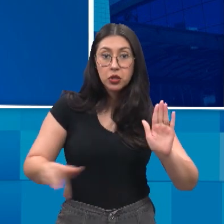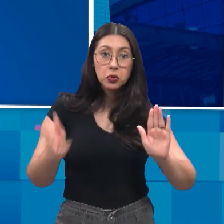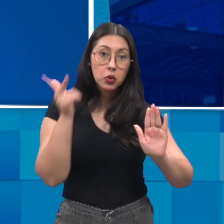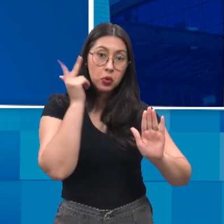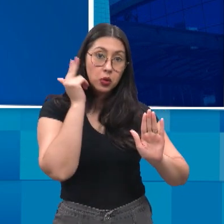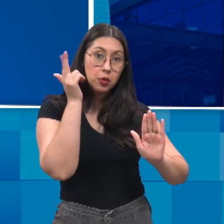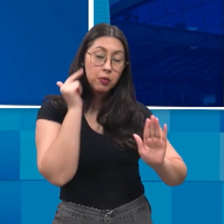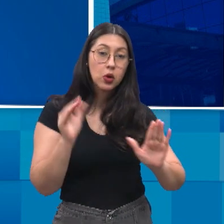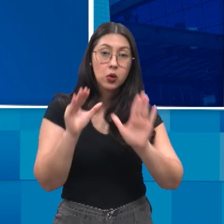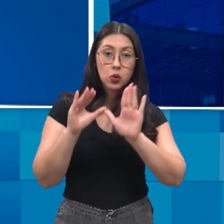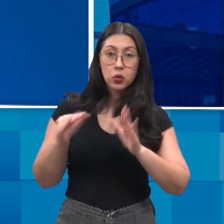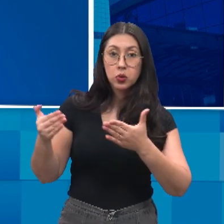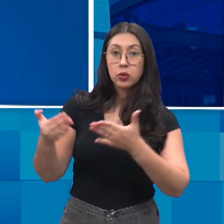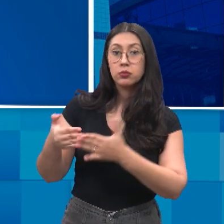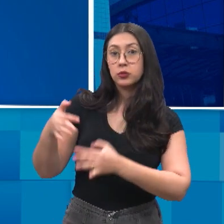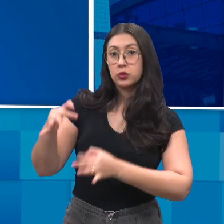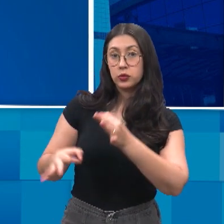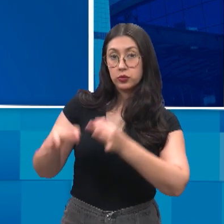Comissão Justiça.